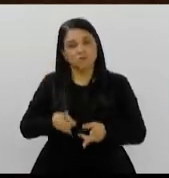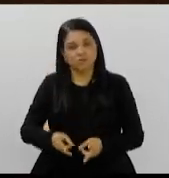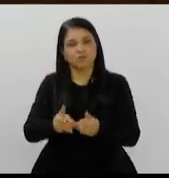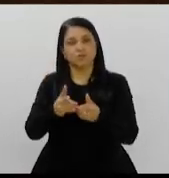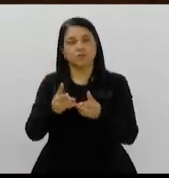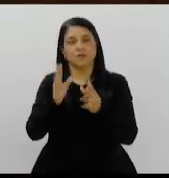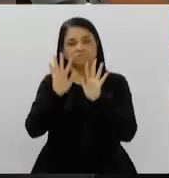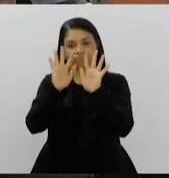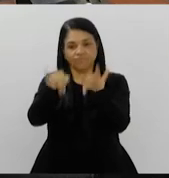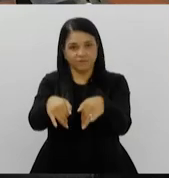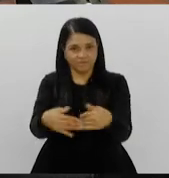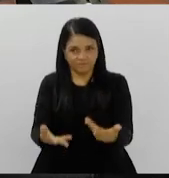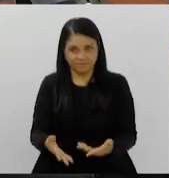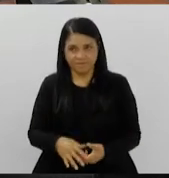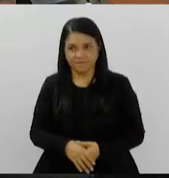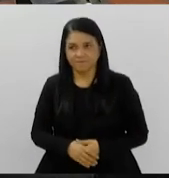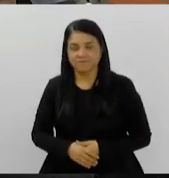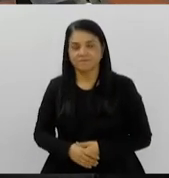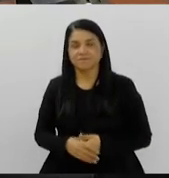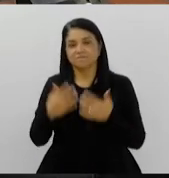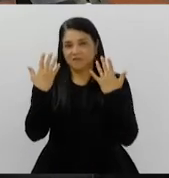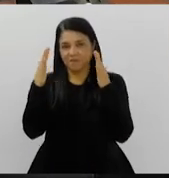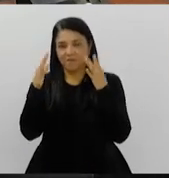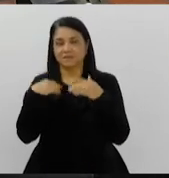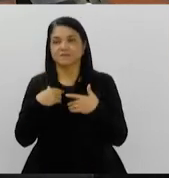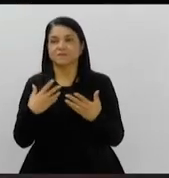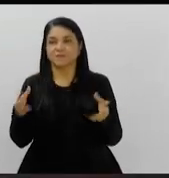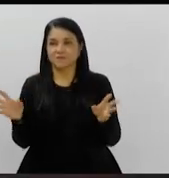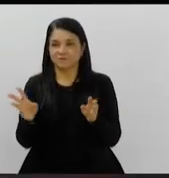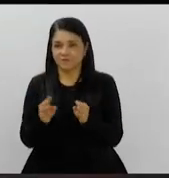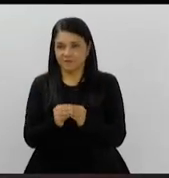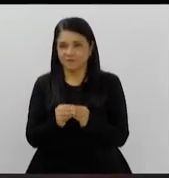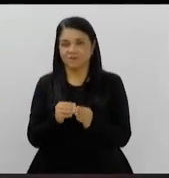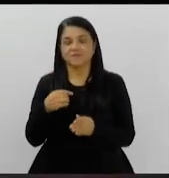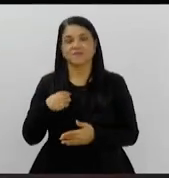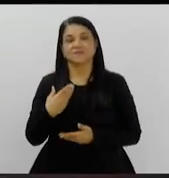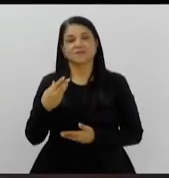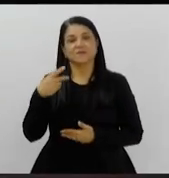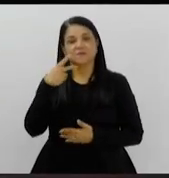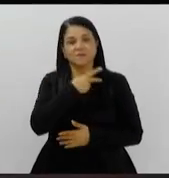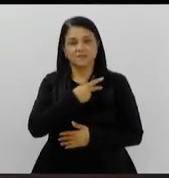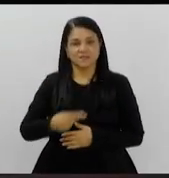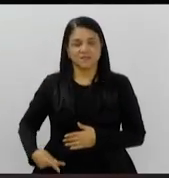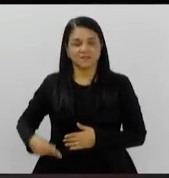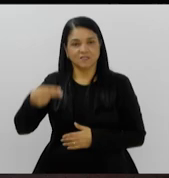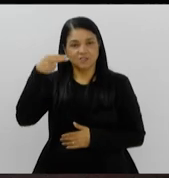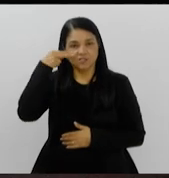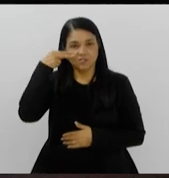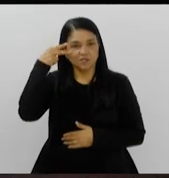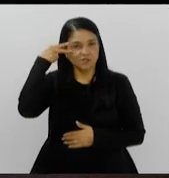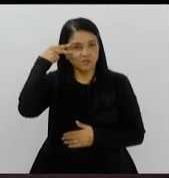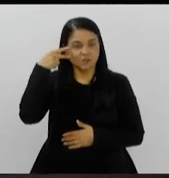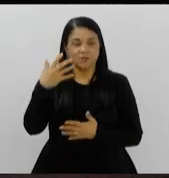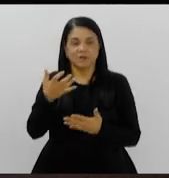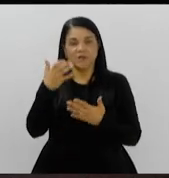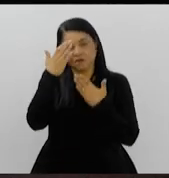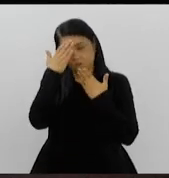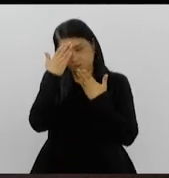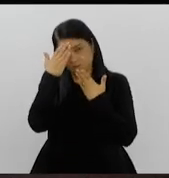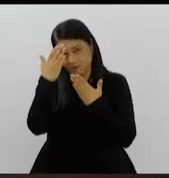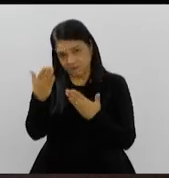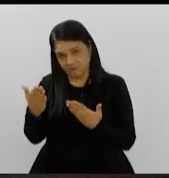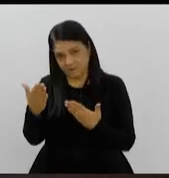fim. Parabéns. Obrigada, deputados. Para encerrar aqui, então, presidente Tiaju, quero agradecer de